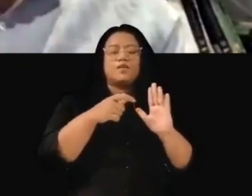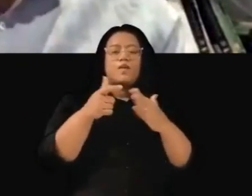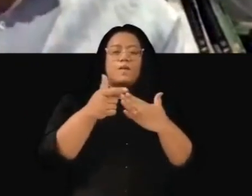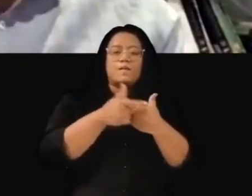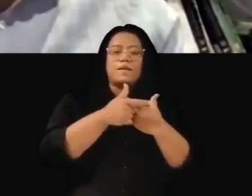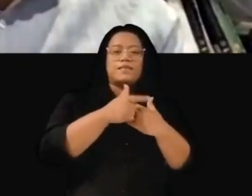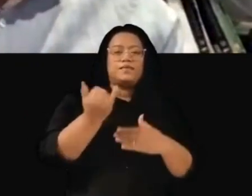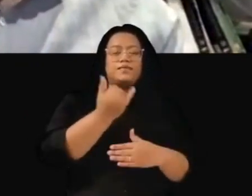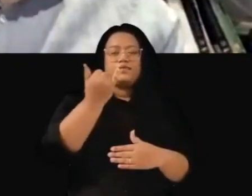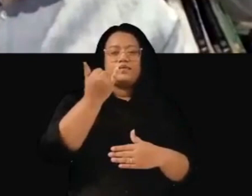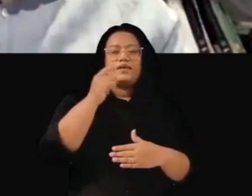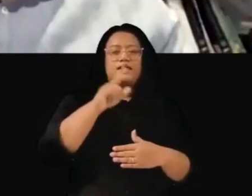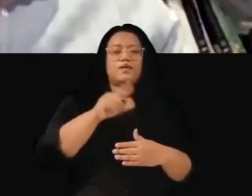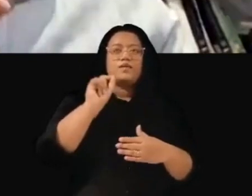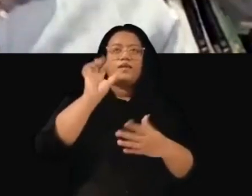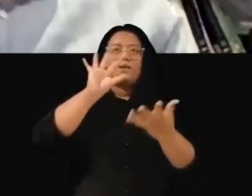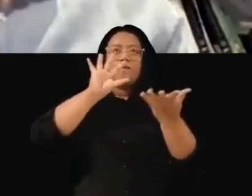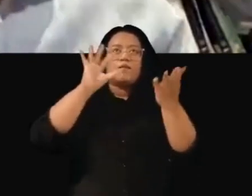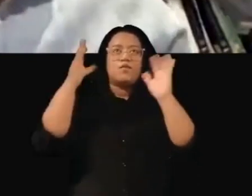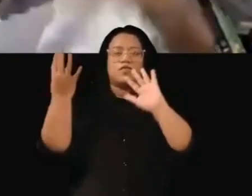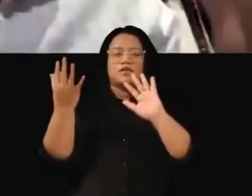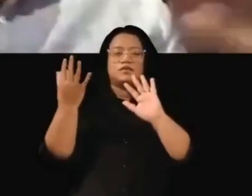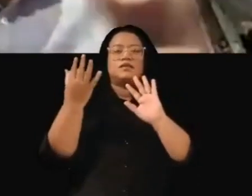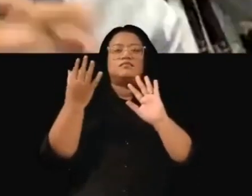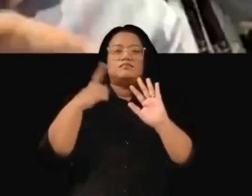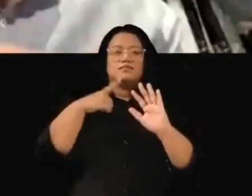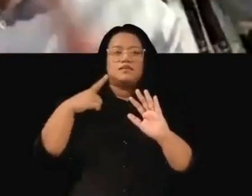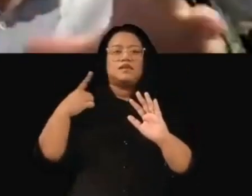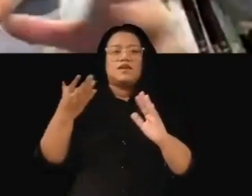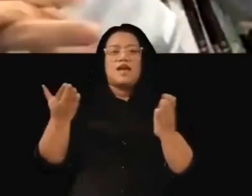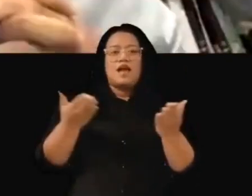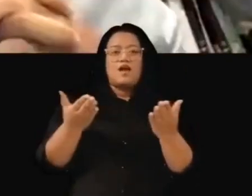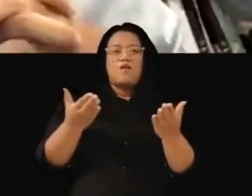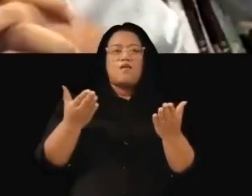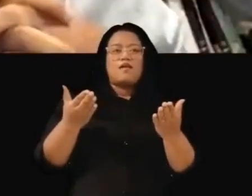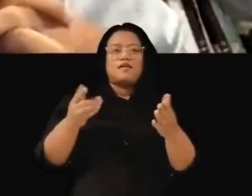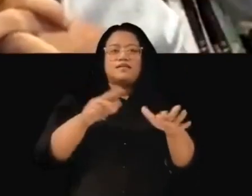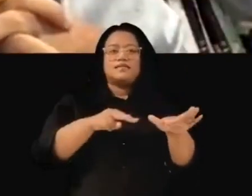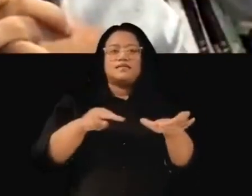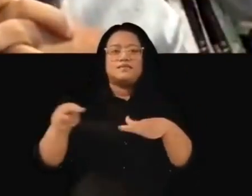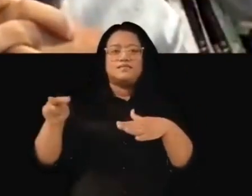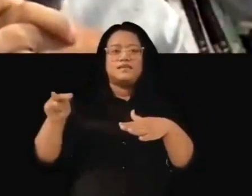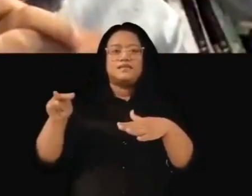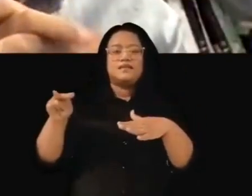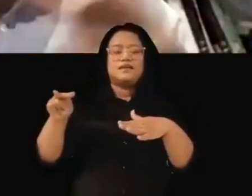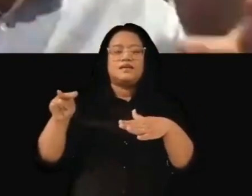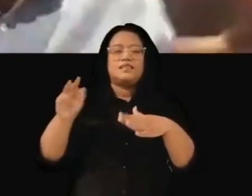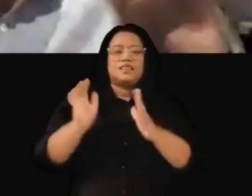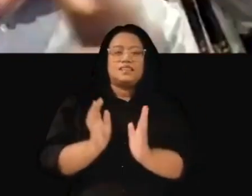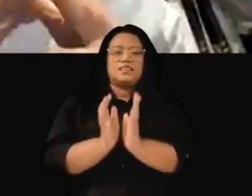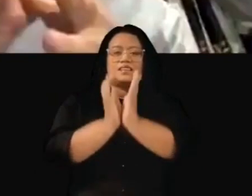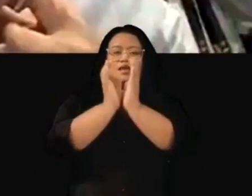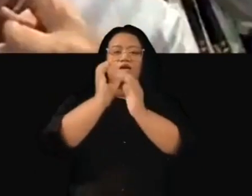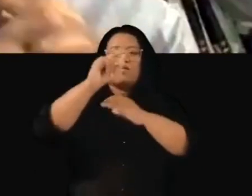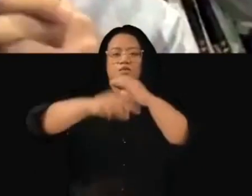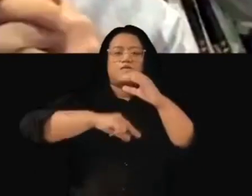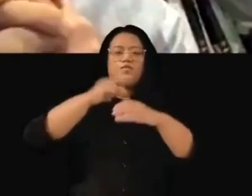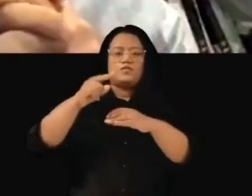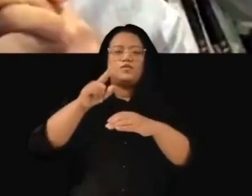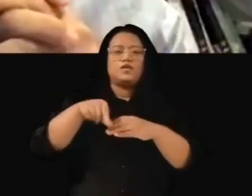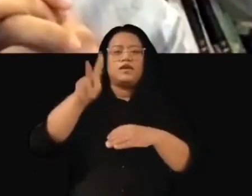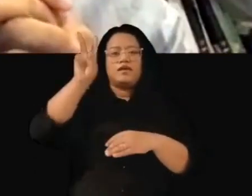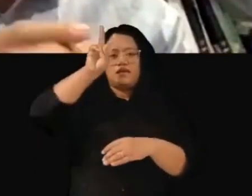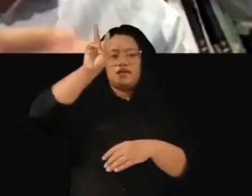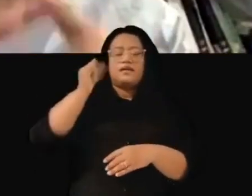as mudanças climáticas. Desculpe, falar isso na semana da COP me parece necessário lembrar também,